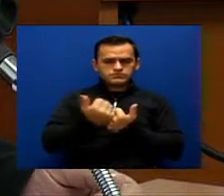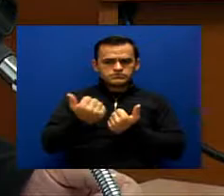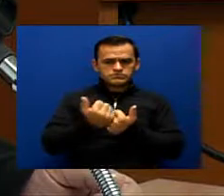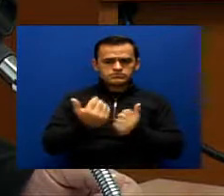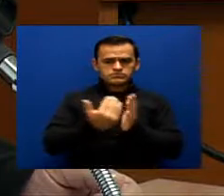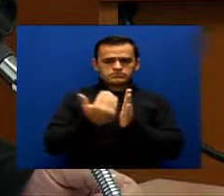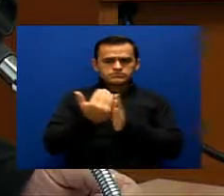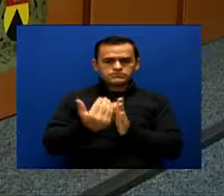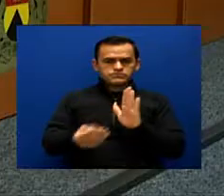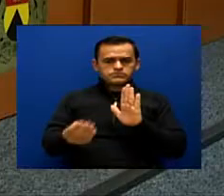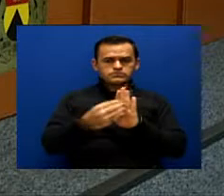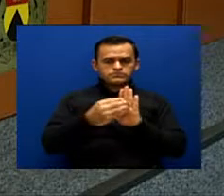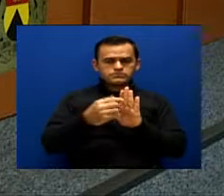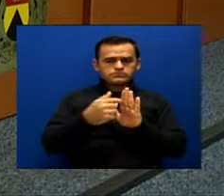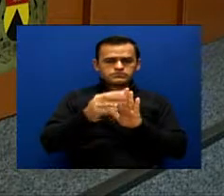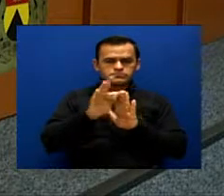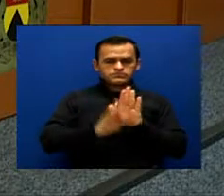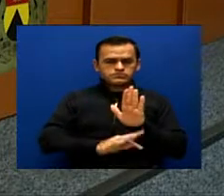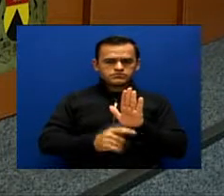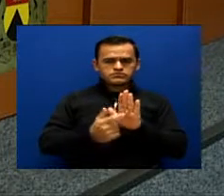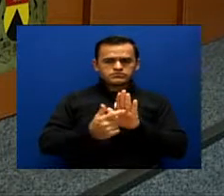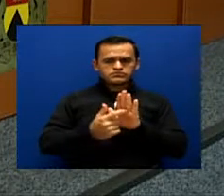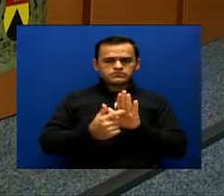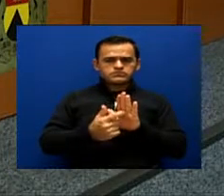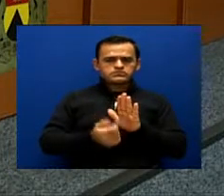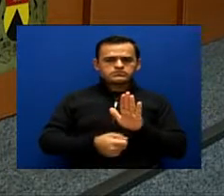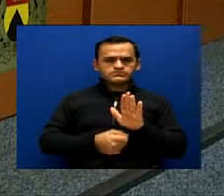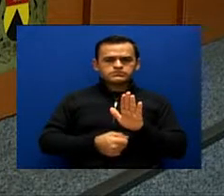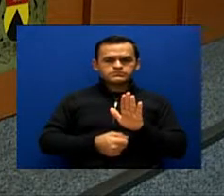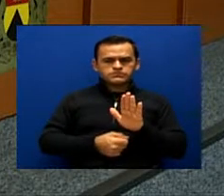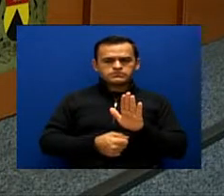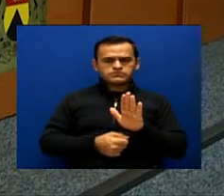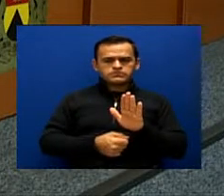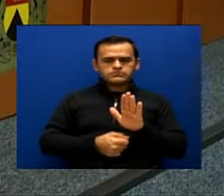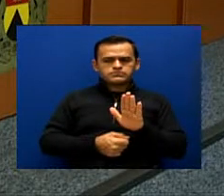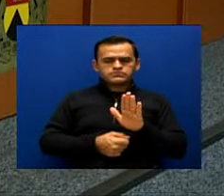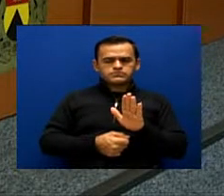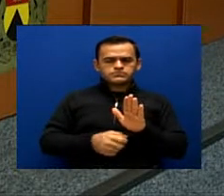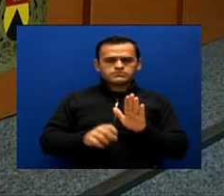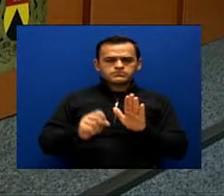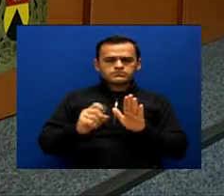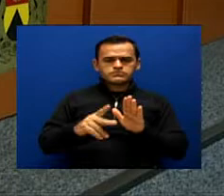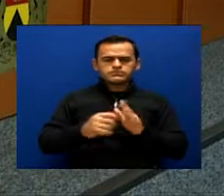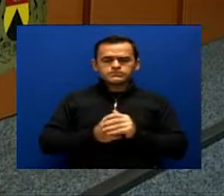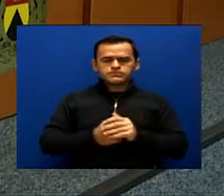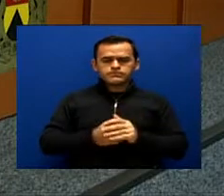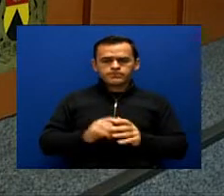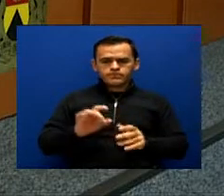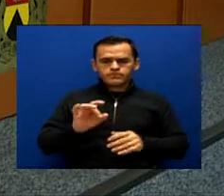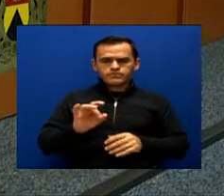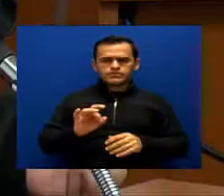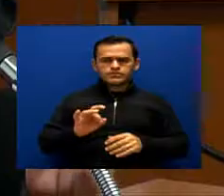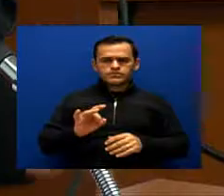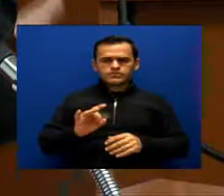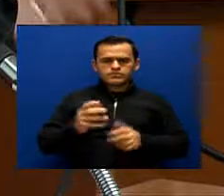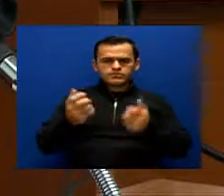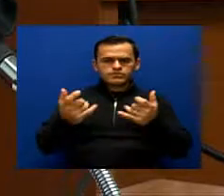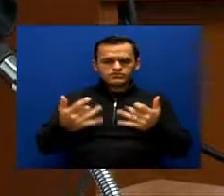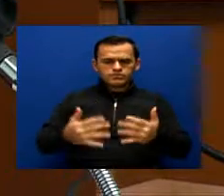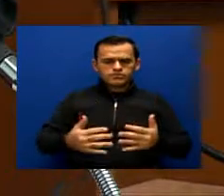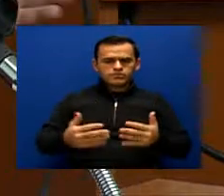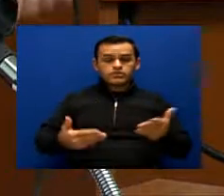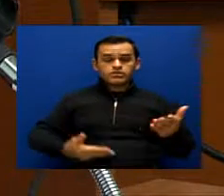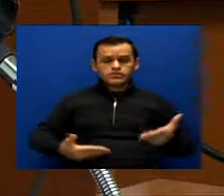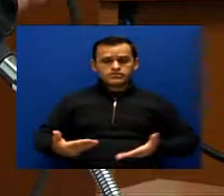Porque houve alteração. Tá bom. Não vale. Tá. Daí vai para os méritos. Vale. Isso. Tá bom. Tá. Só explicar para